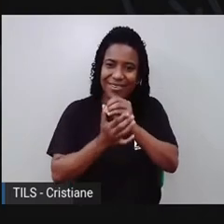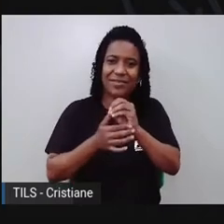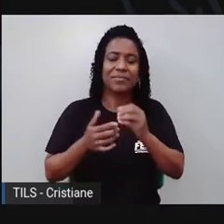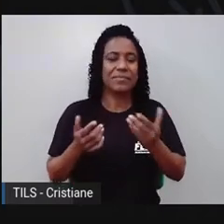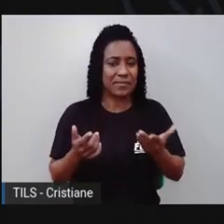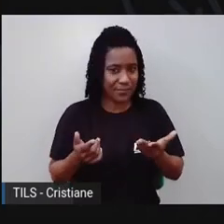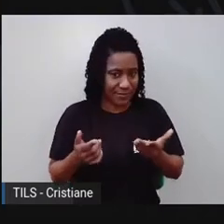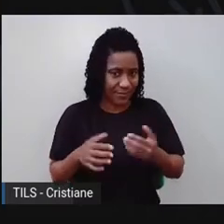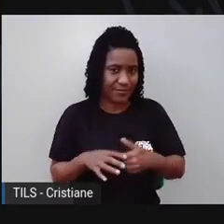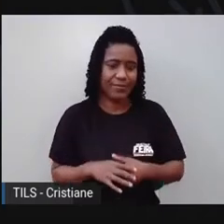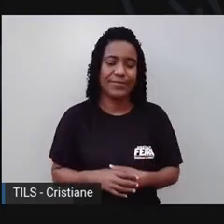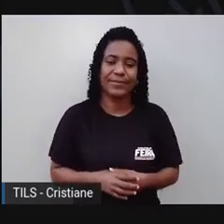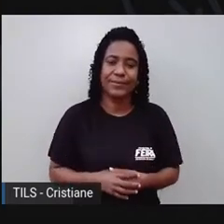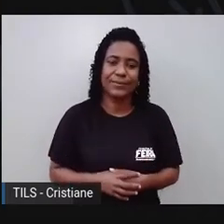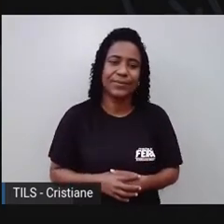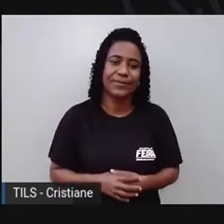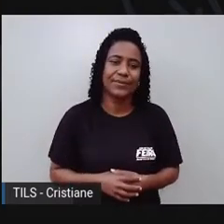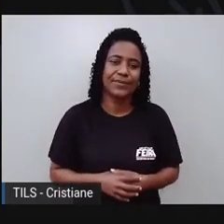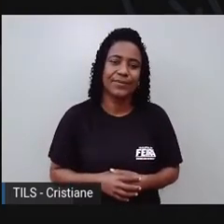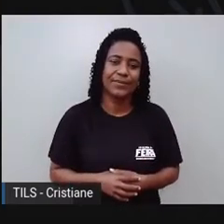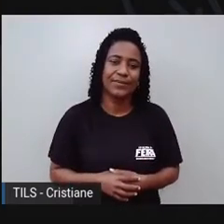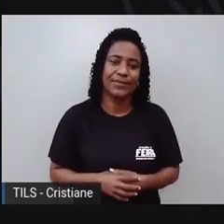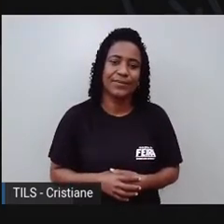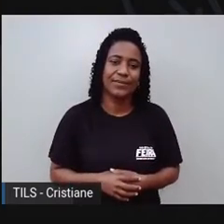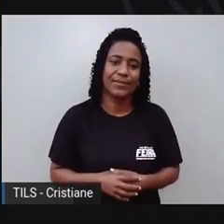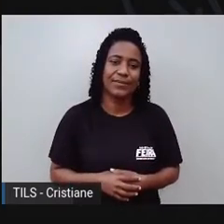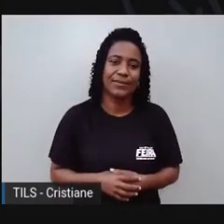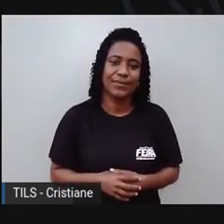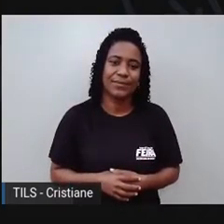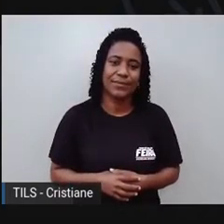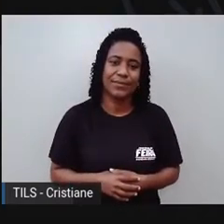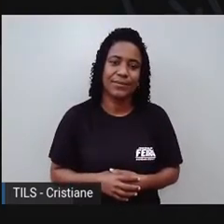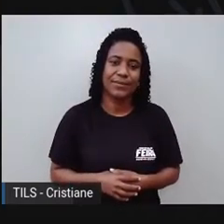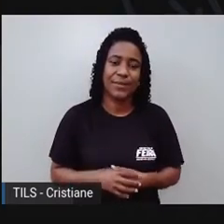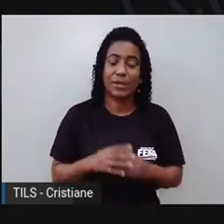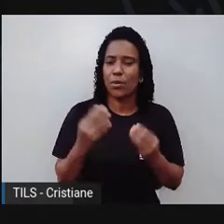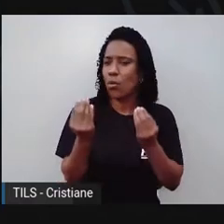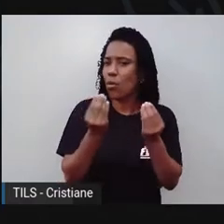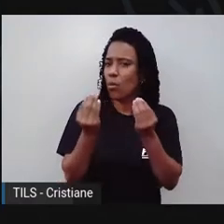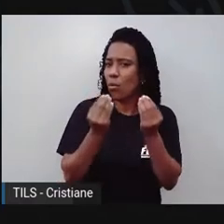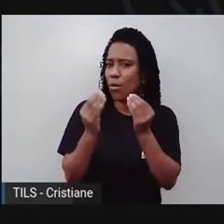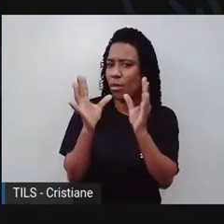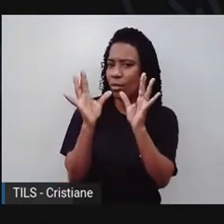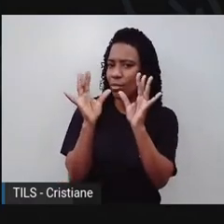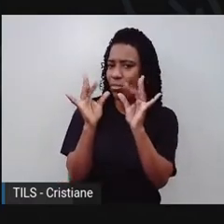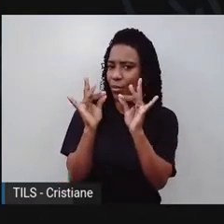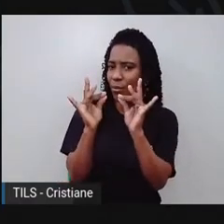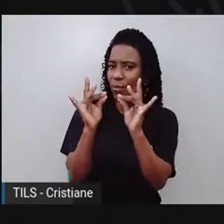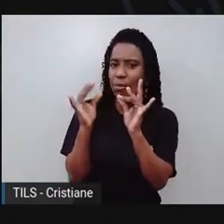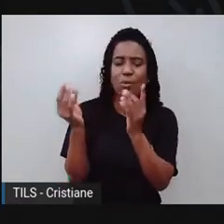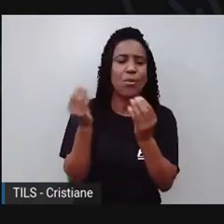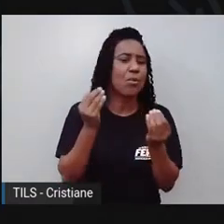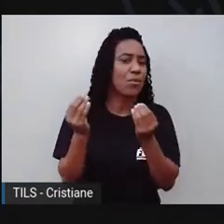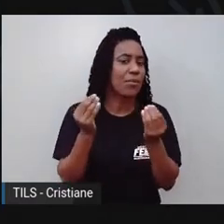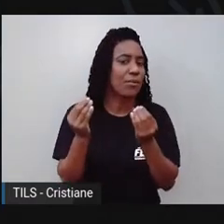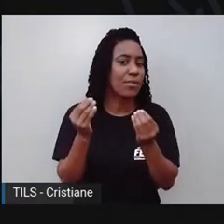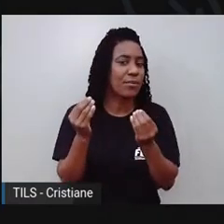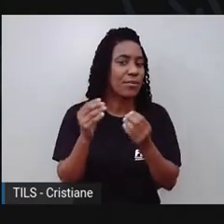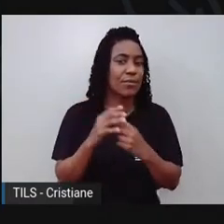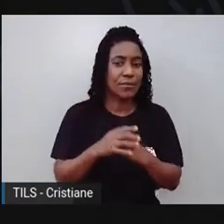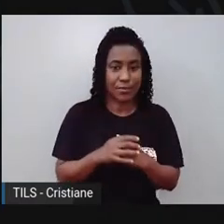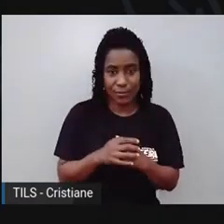Agora aqui, para emendar o papel machê no outro, como ele é